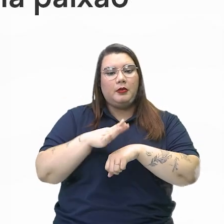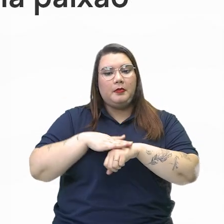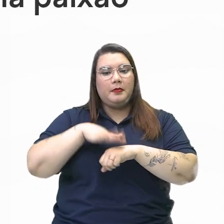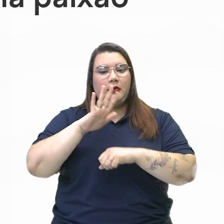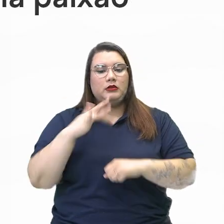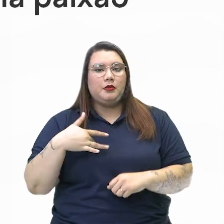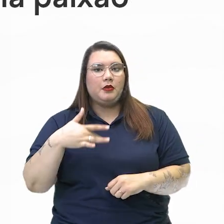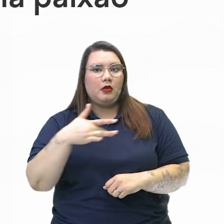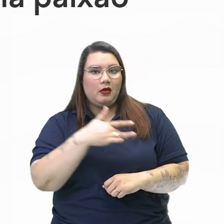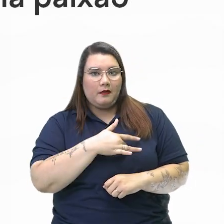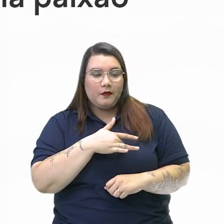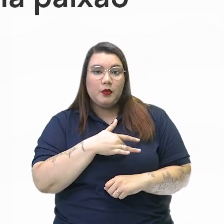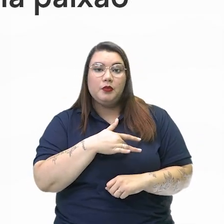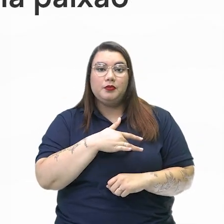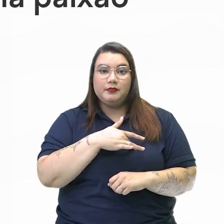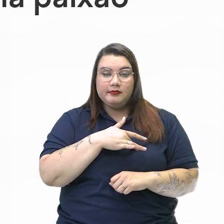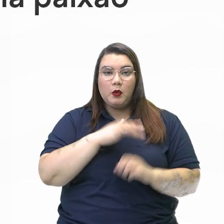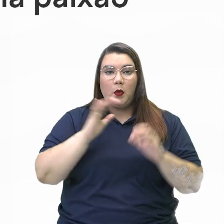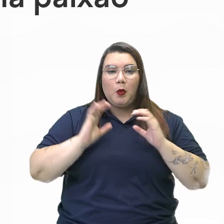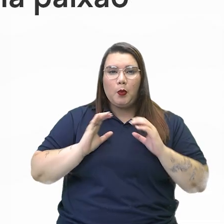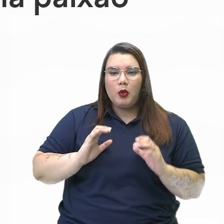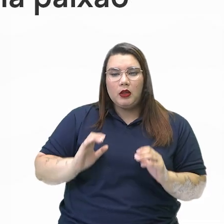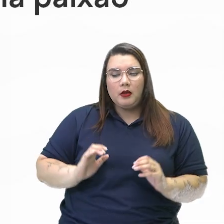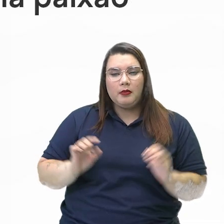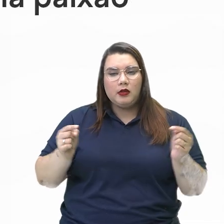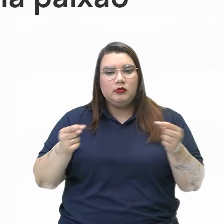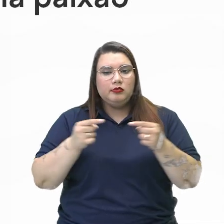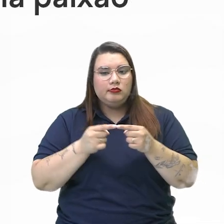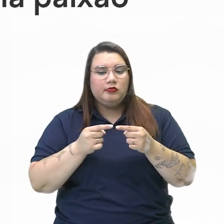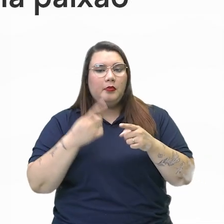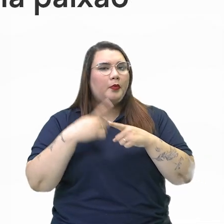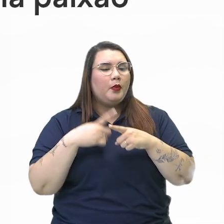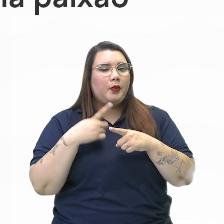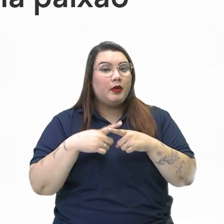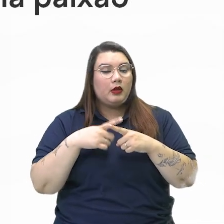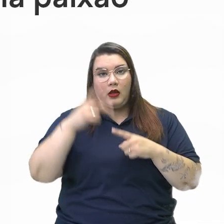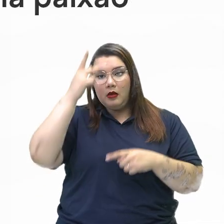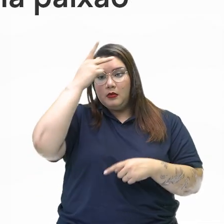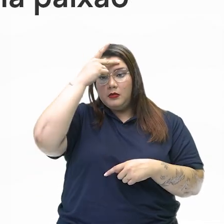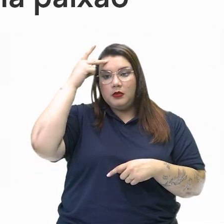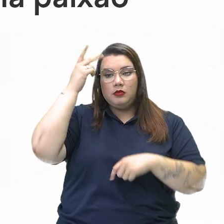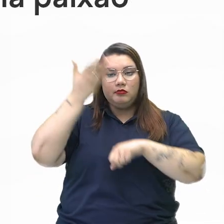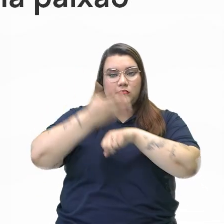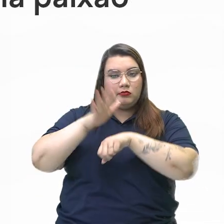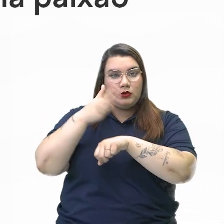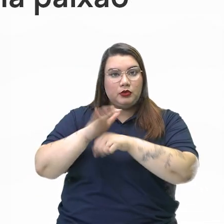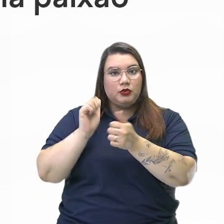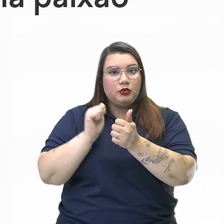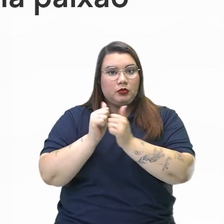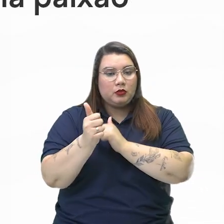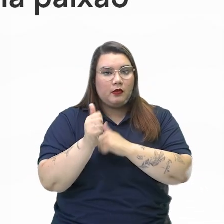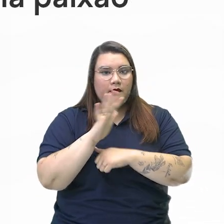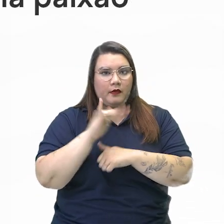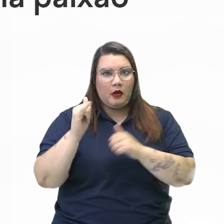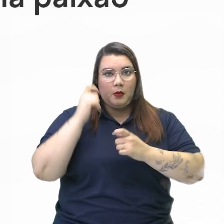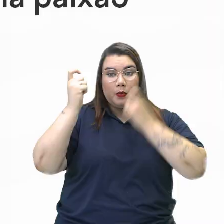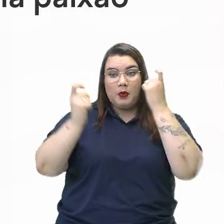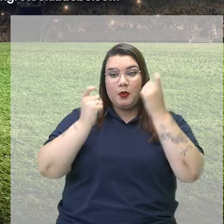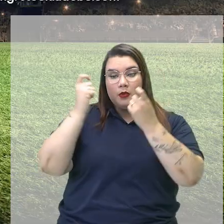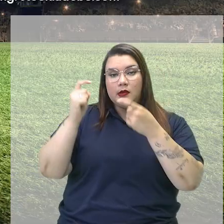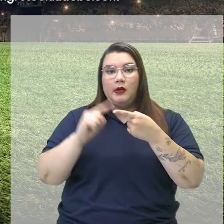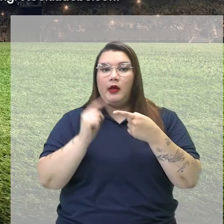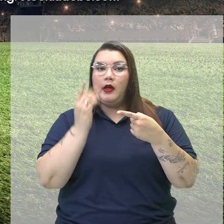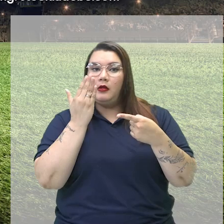mais saudáveis, justamente porque uma pessoa que pratica um esporte, ela vai se preocupar com a sua